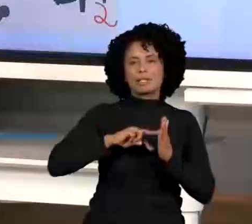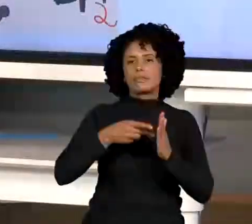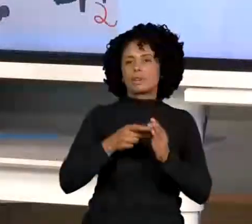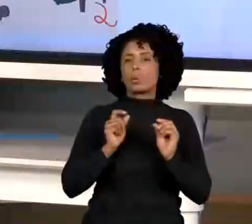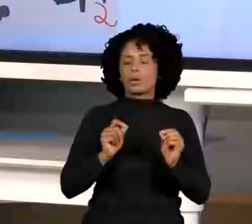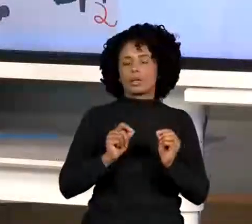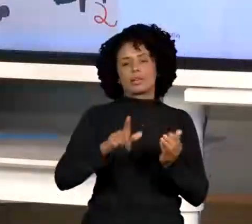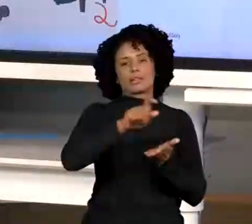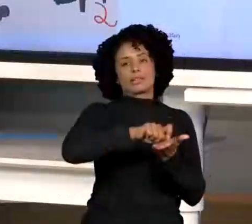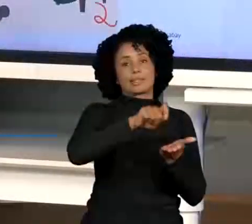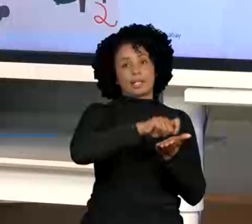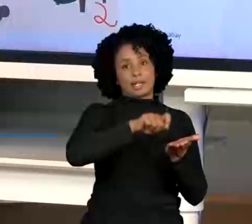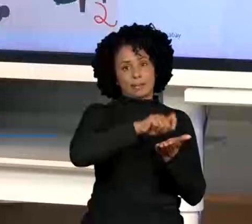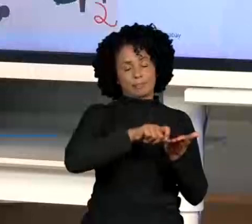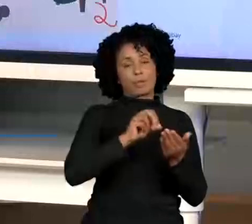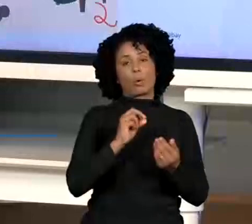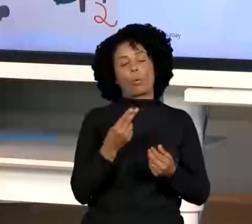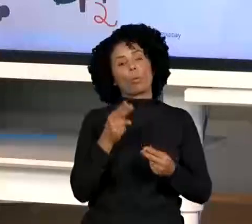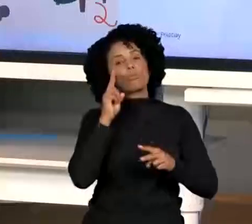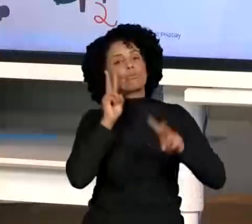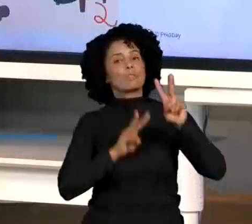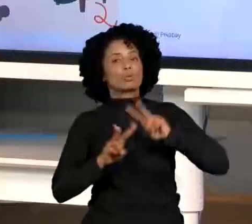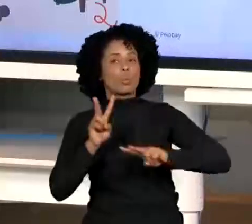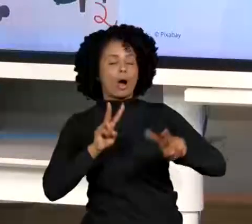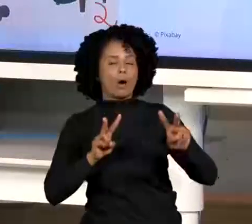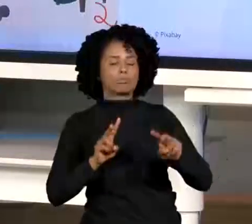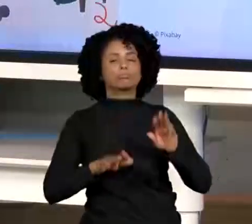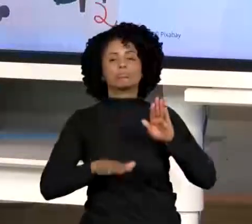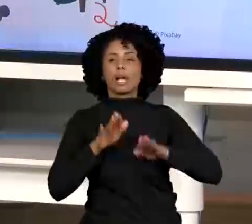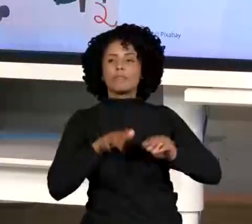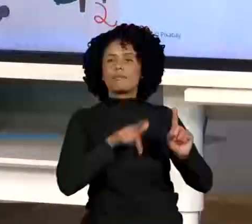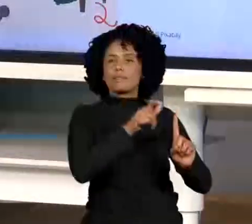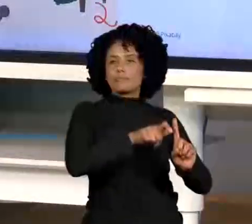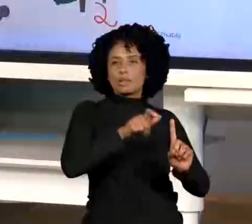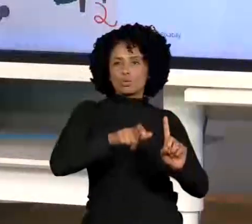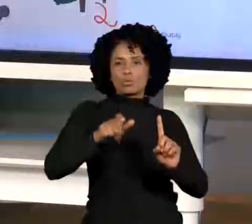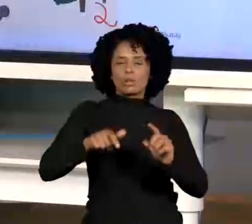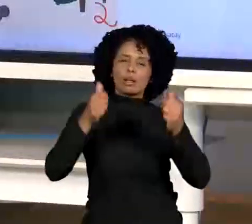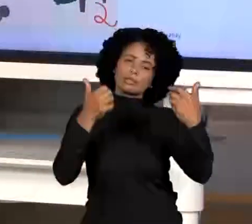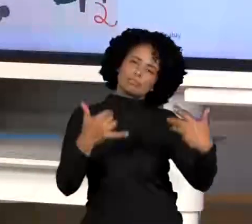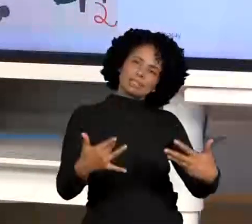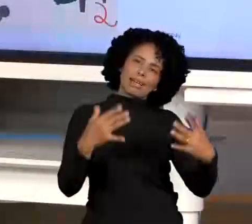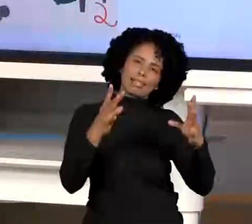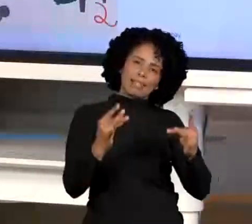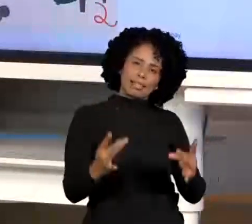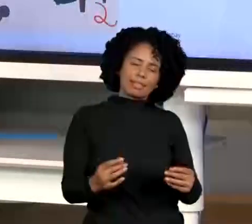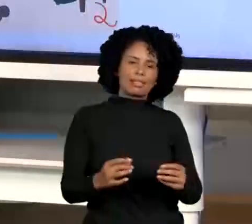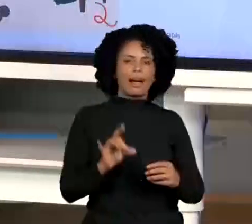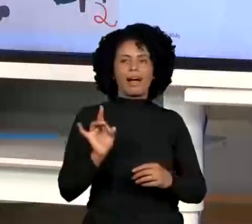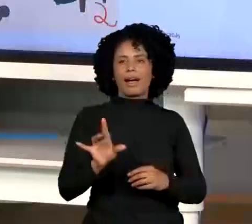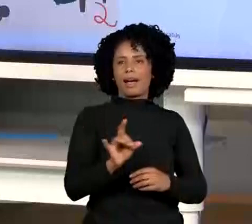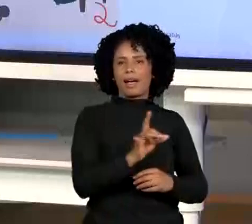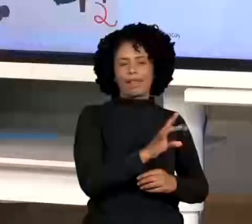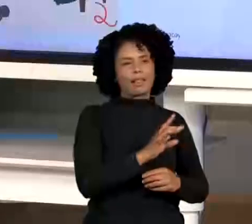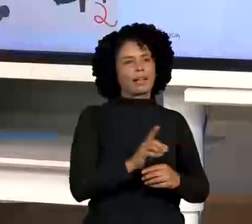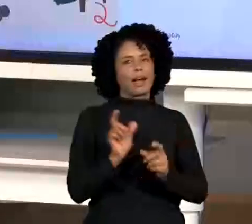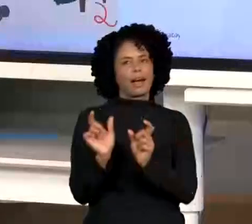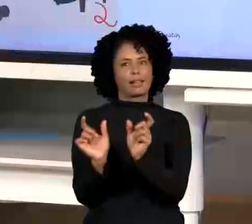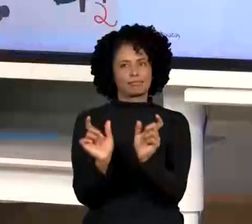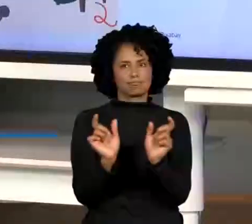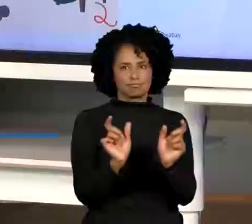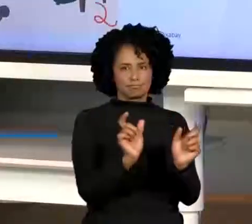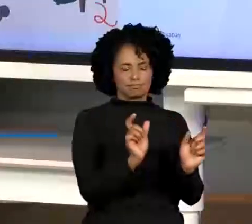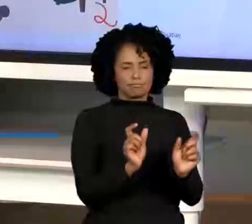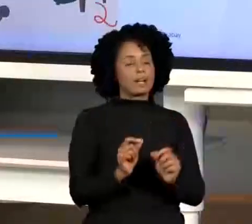dos personagens, a gente tem às vezes a descrição de cada quadro da cena. Isso é